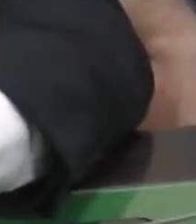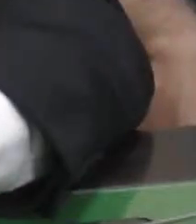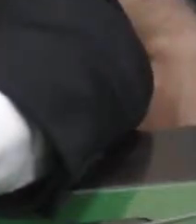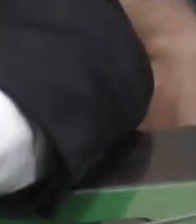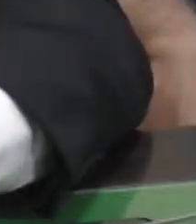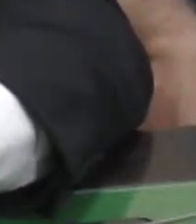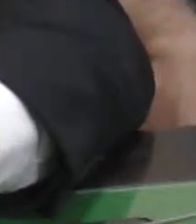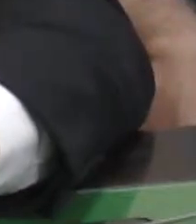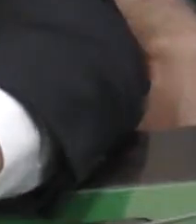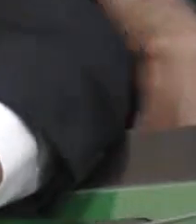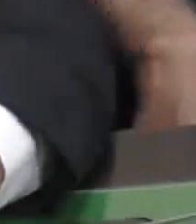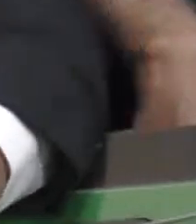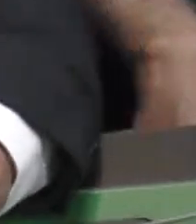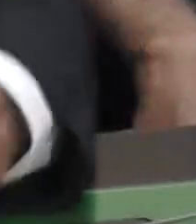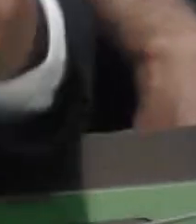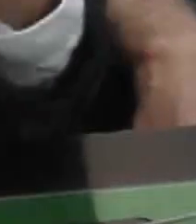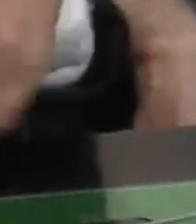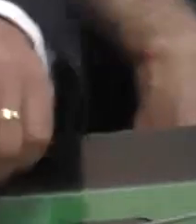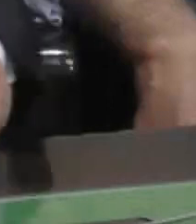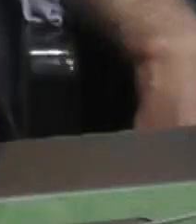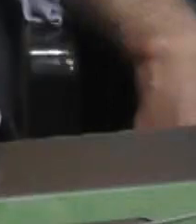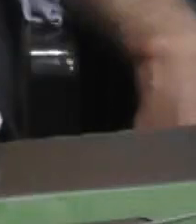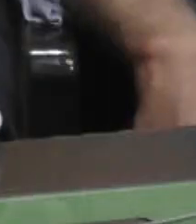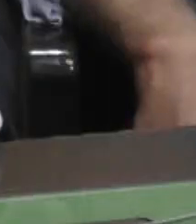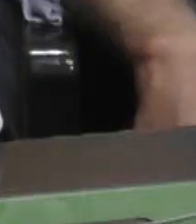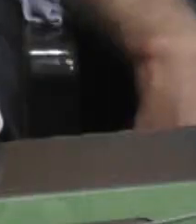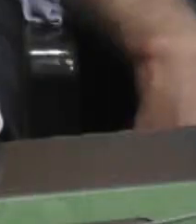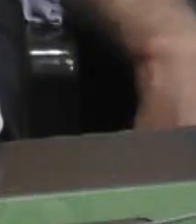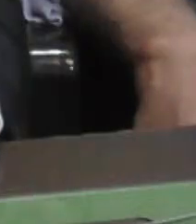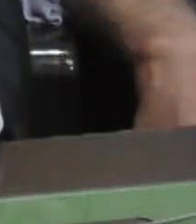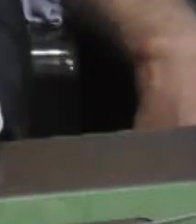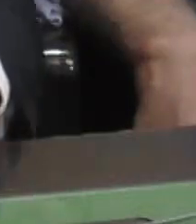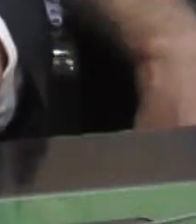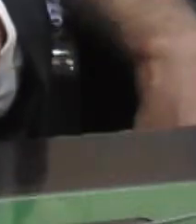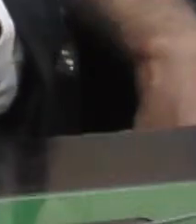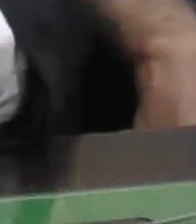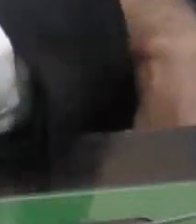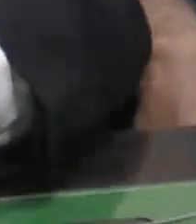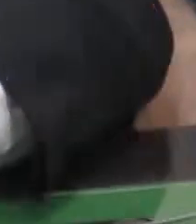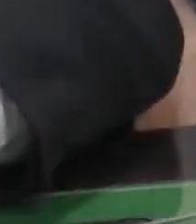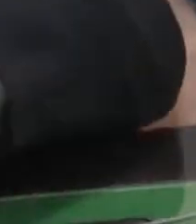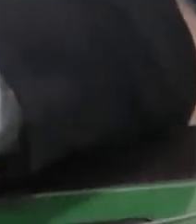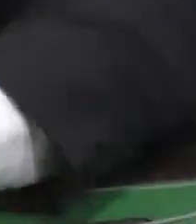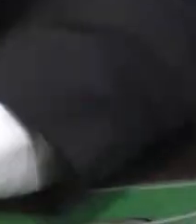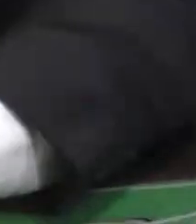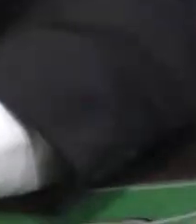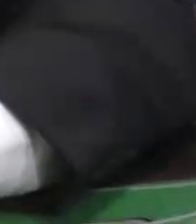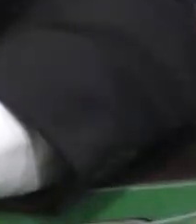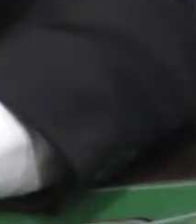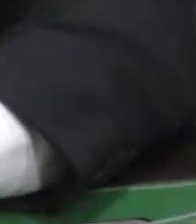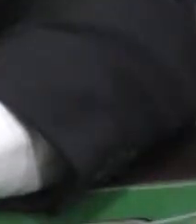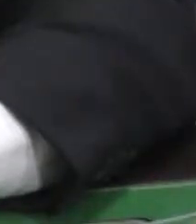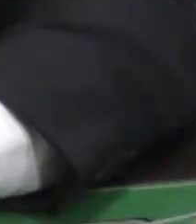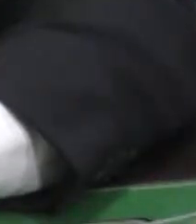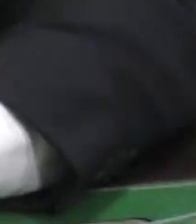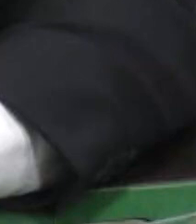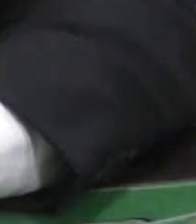outra, e da legitimidade, inclusive, de qualquer um destes membros, era o caso da gente encaminhar